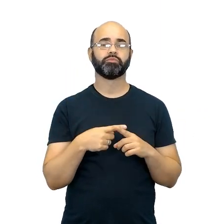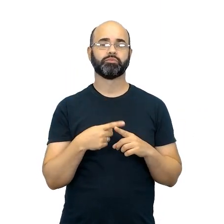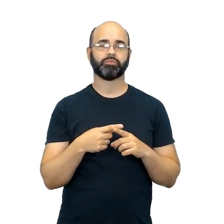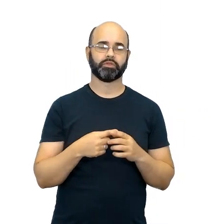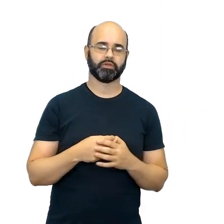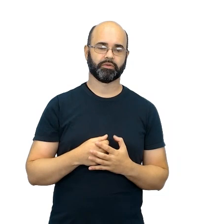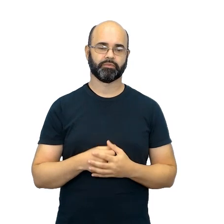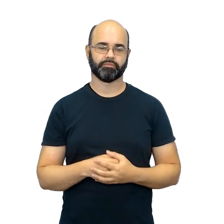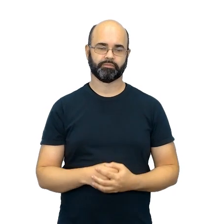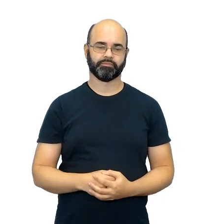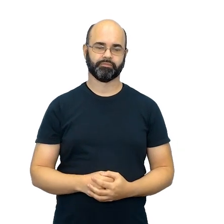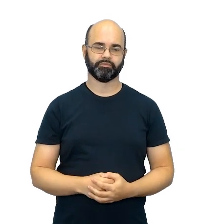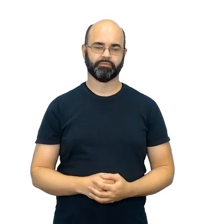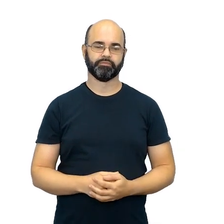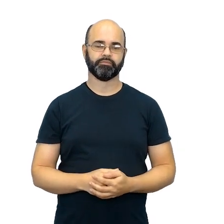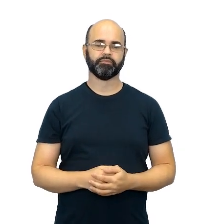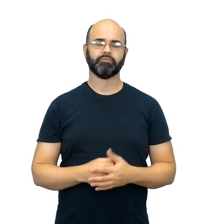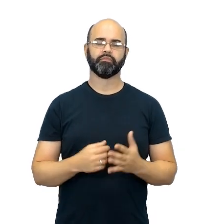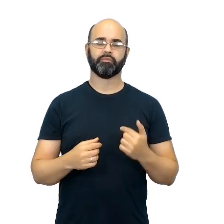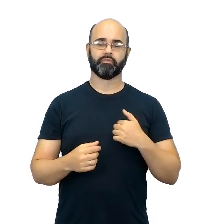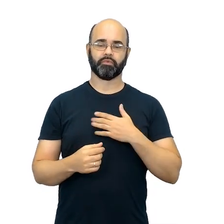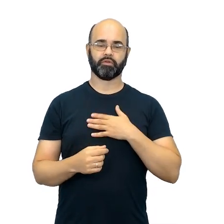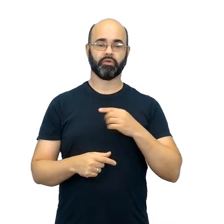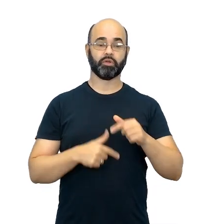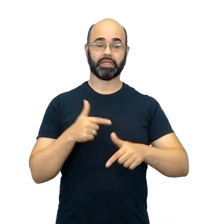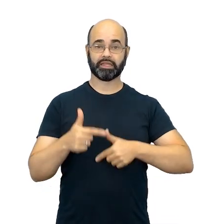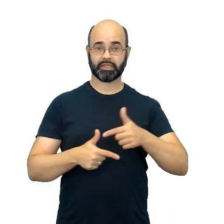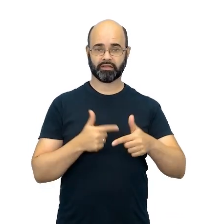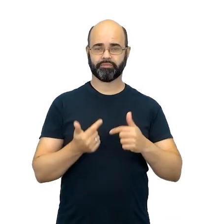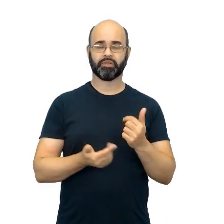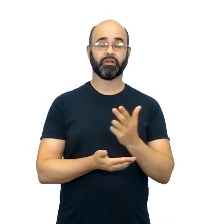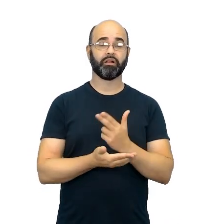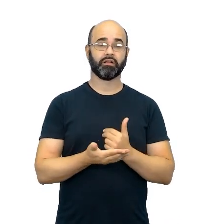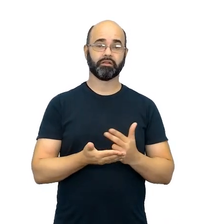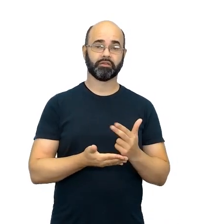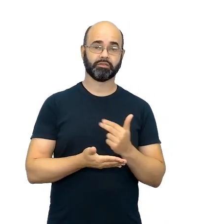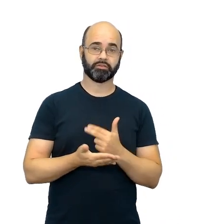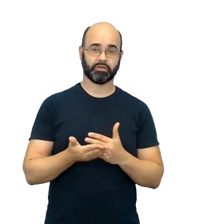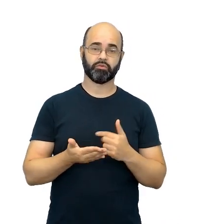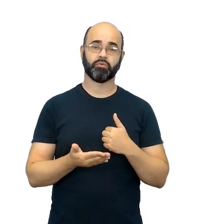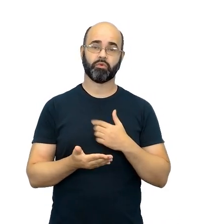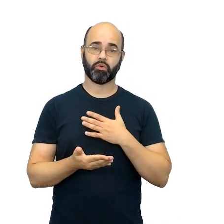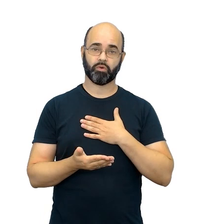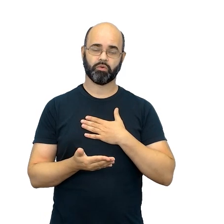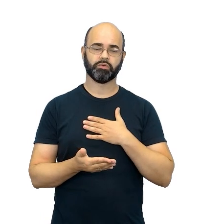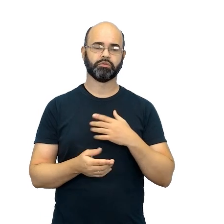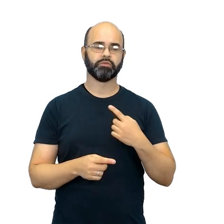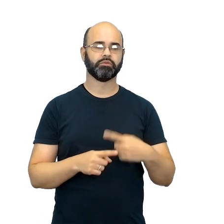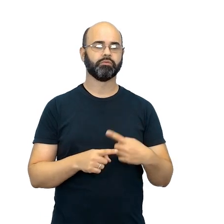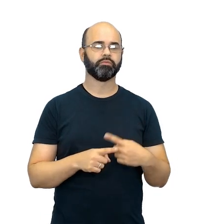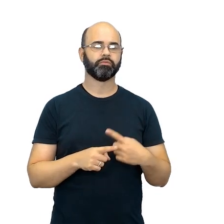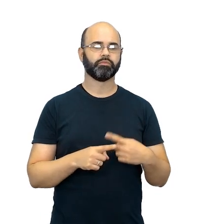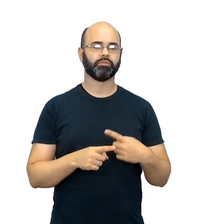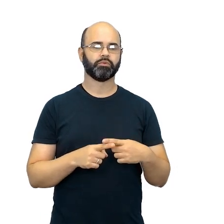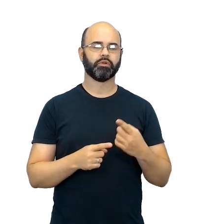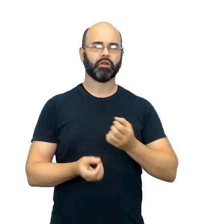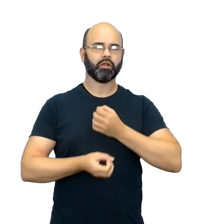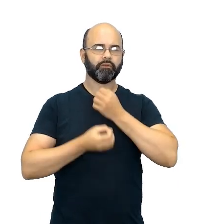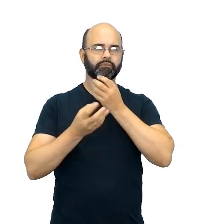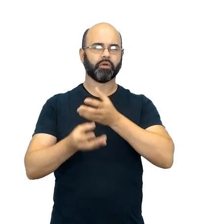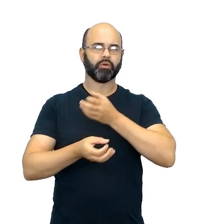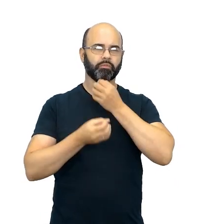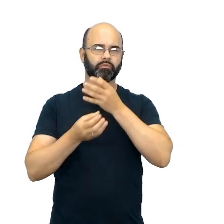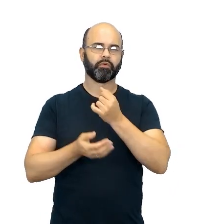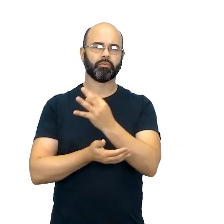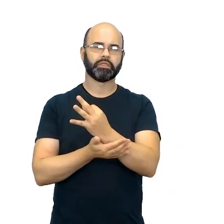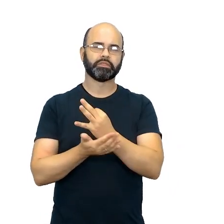Então, eu sempre gosto de trabalhar com desenho, né? Porque ele vem com mais informações do que o